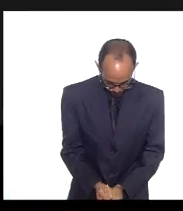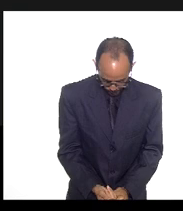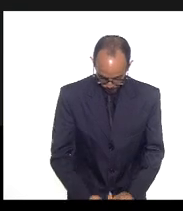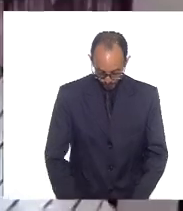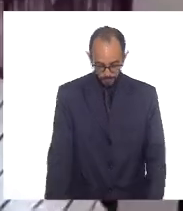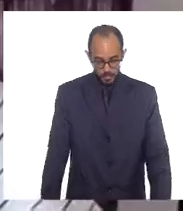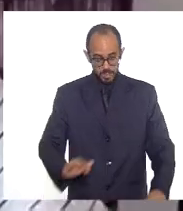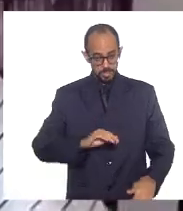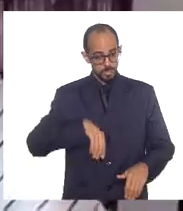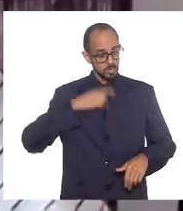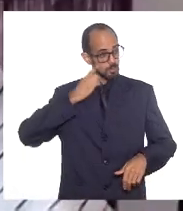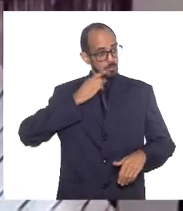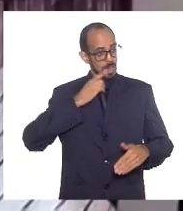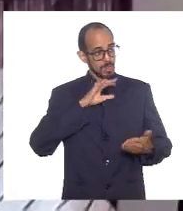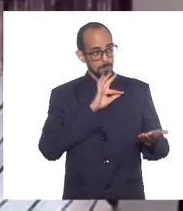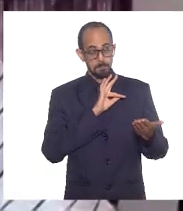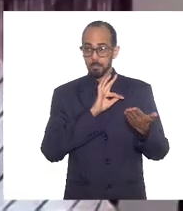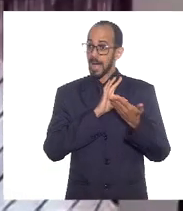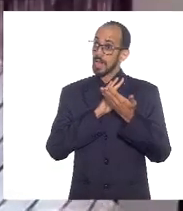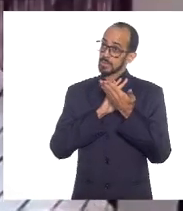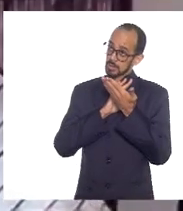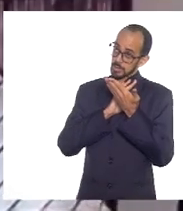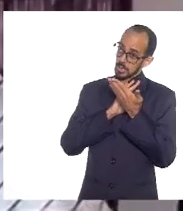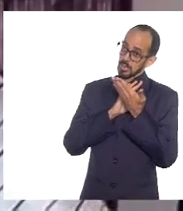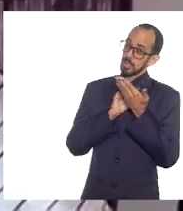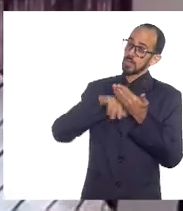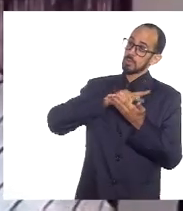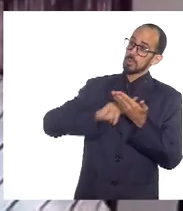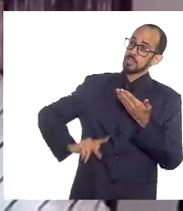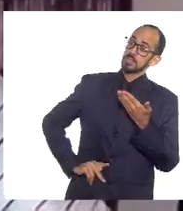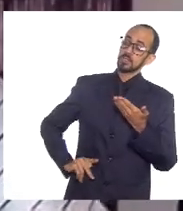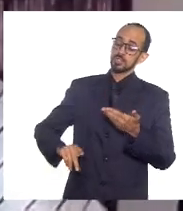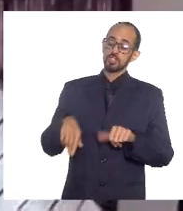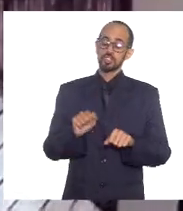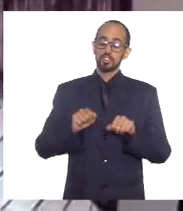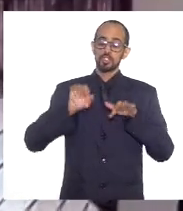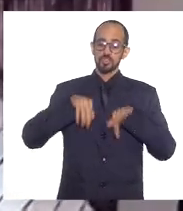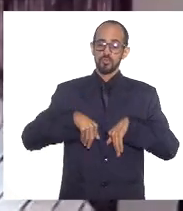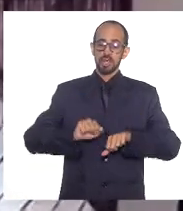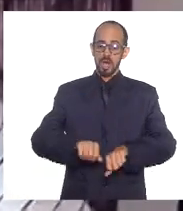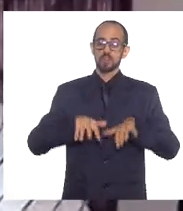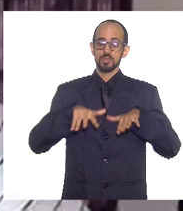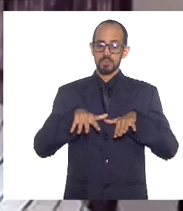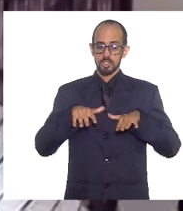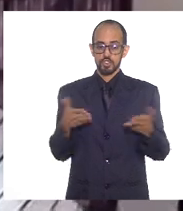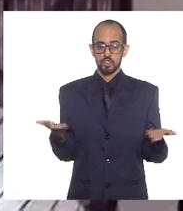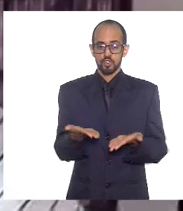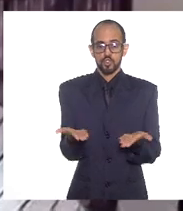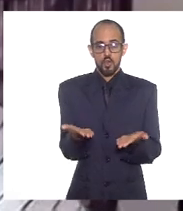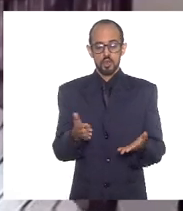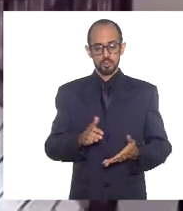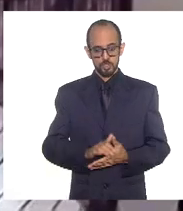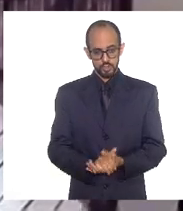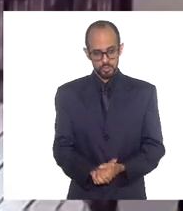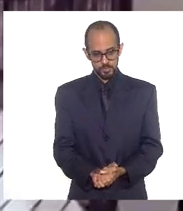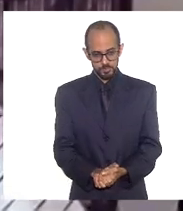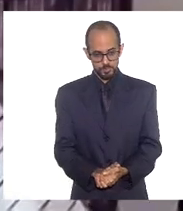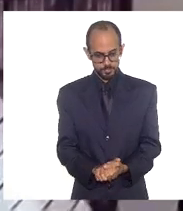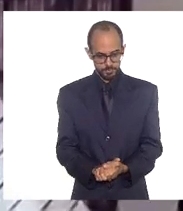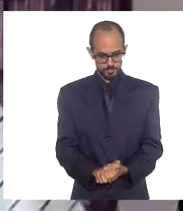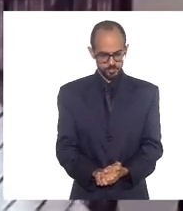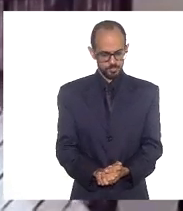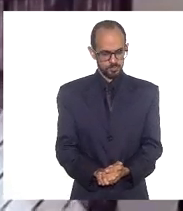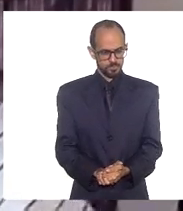Deputada Marta Rocha, que preside os trabalhos deste expediente final da sessão de hoje,